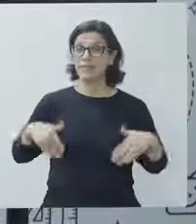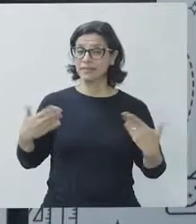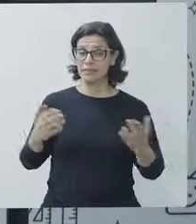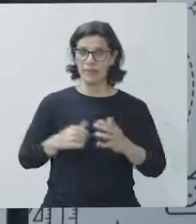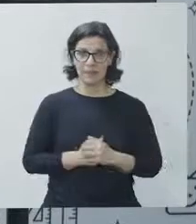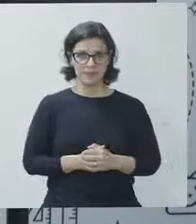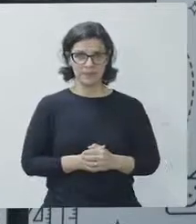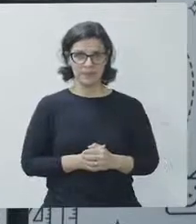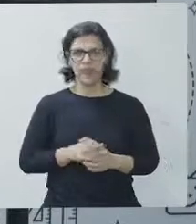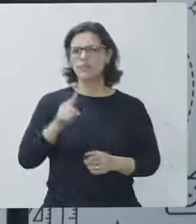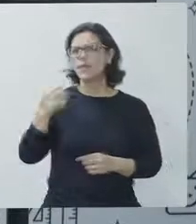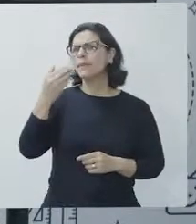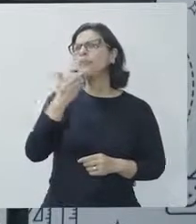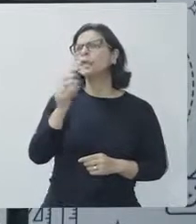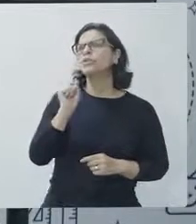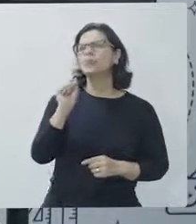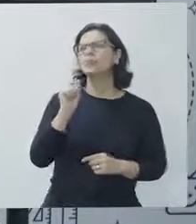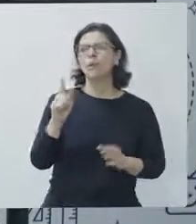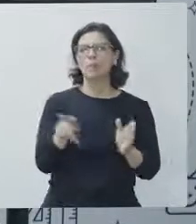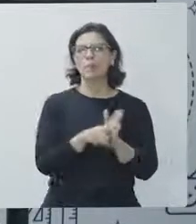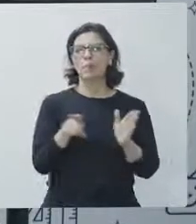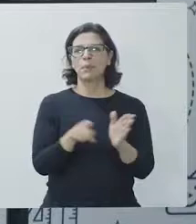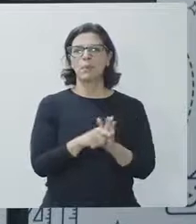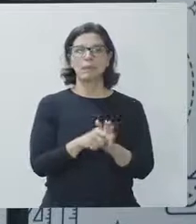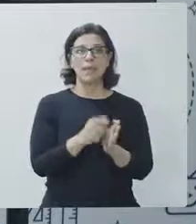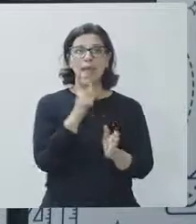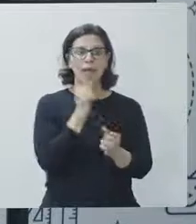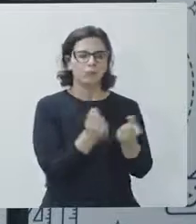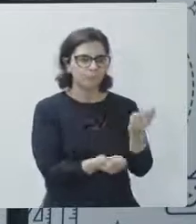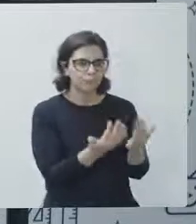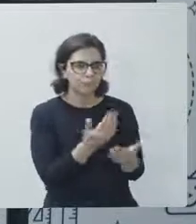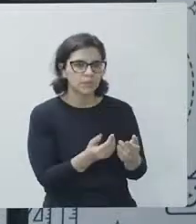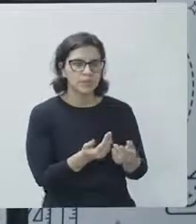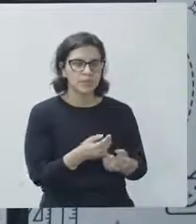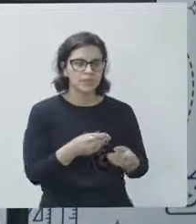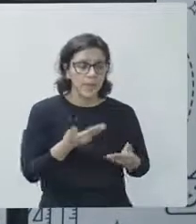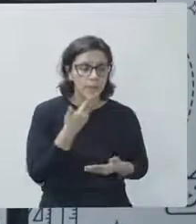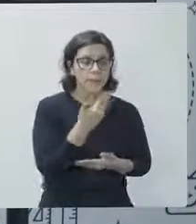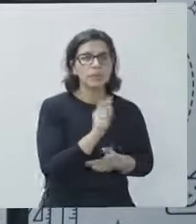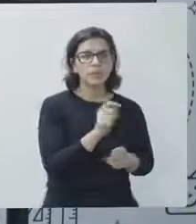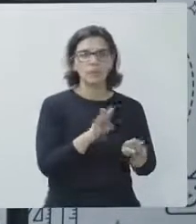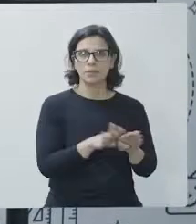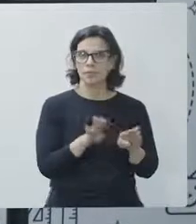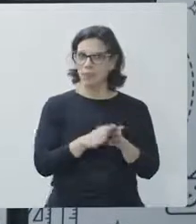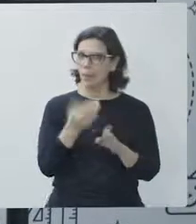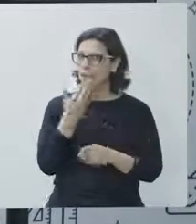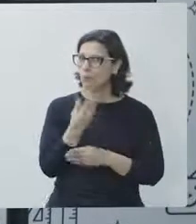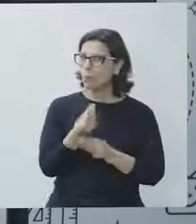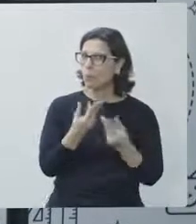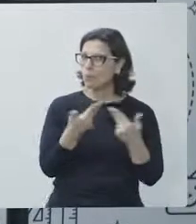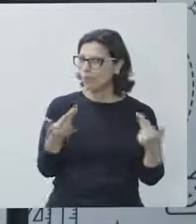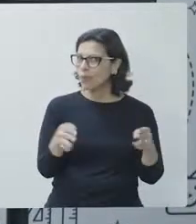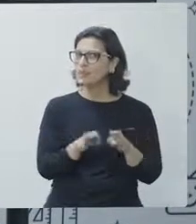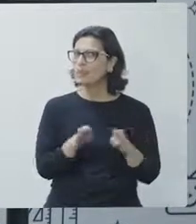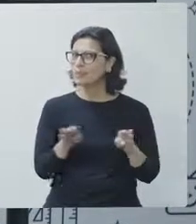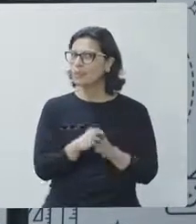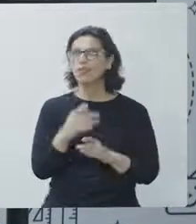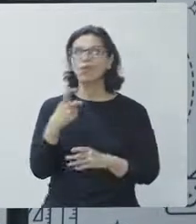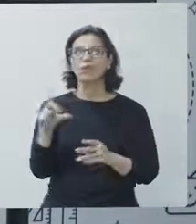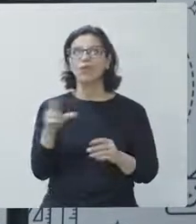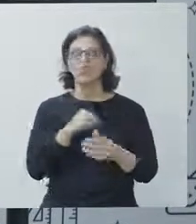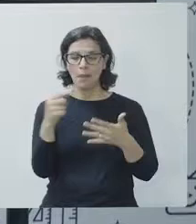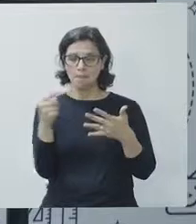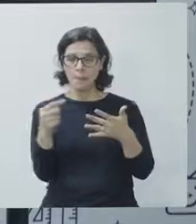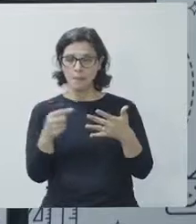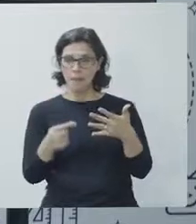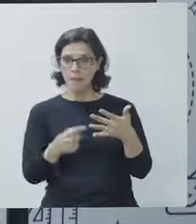Então, o que você pediria ali para aquela fonte da sorte? Olha, confesso para vocês que eu ia pedir muita coisa passa